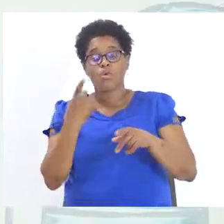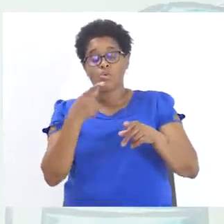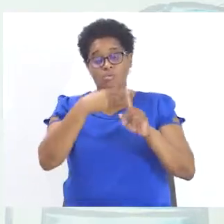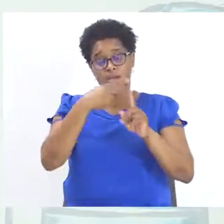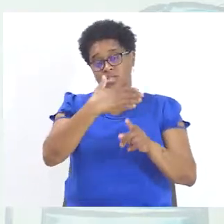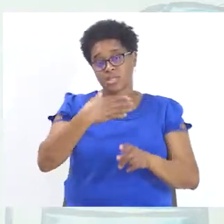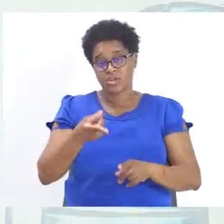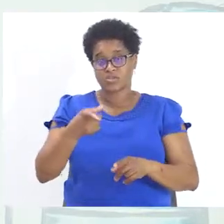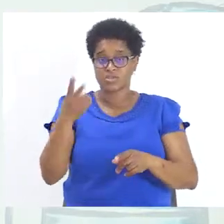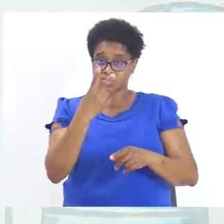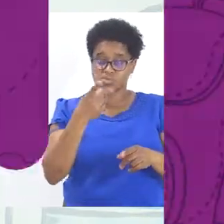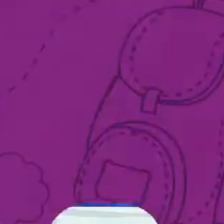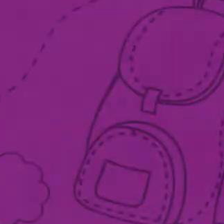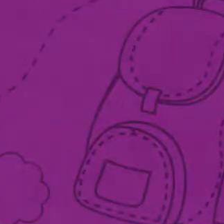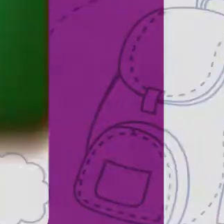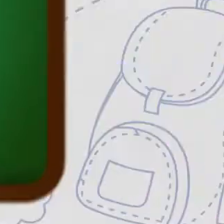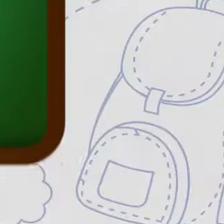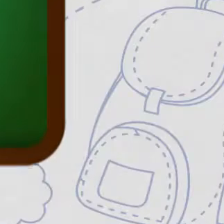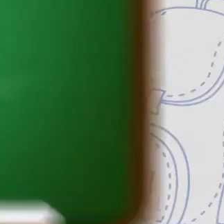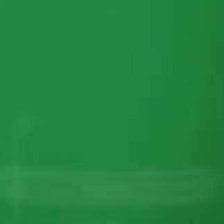monômios são simétricos.